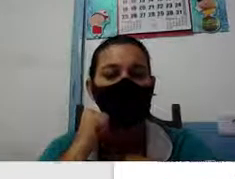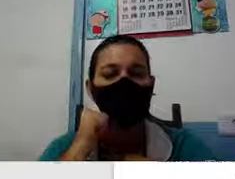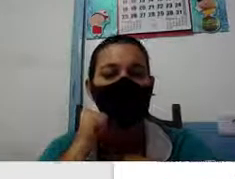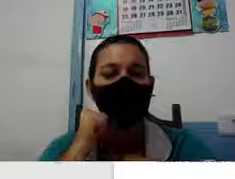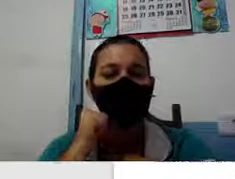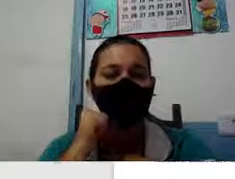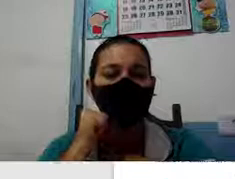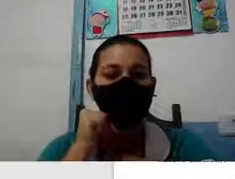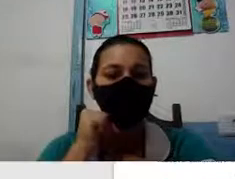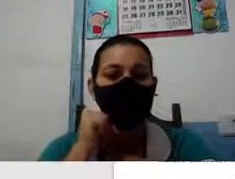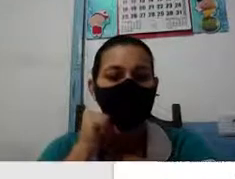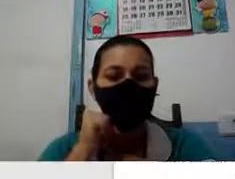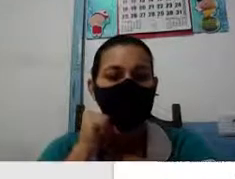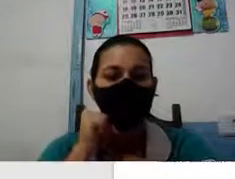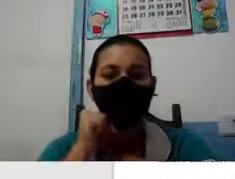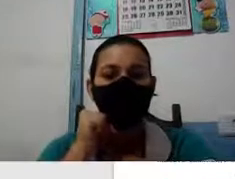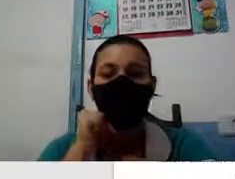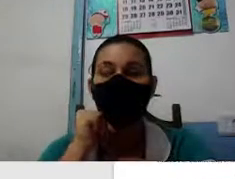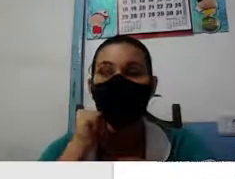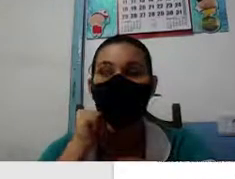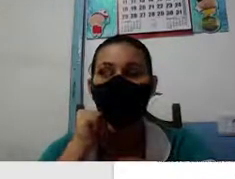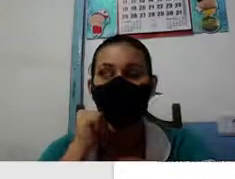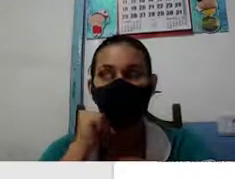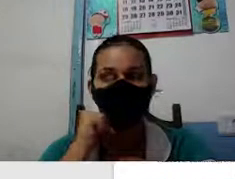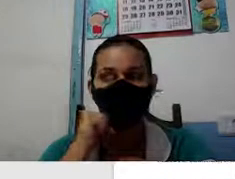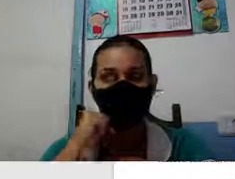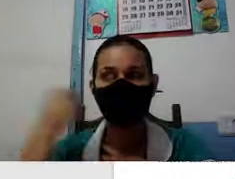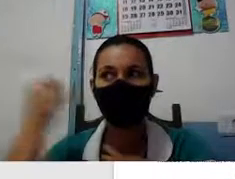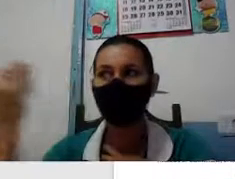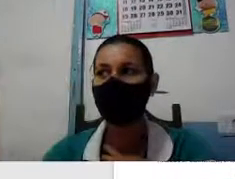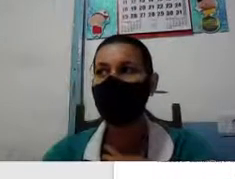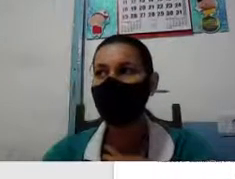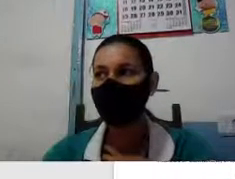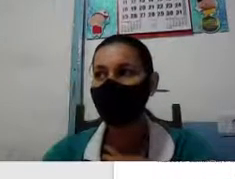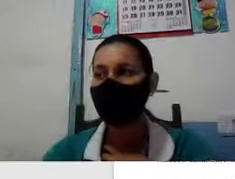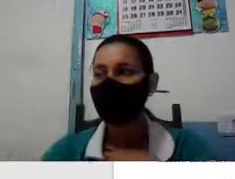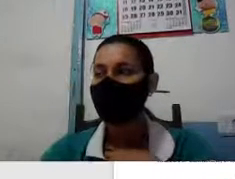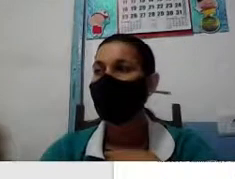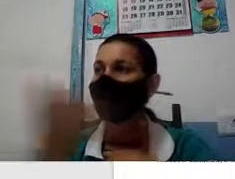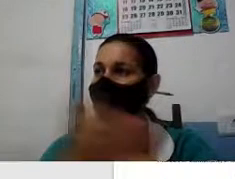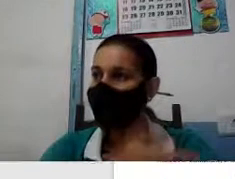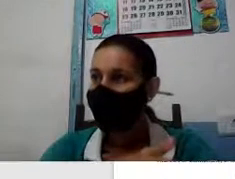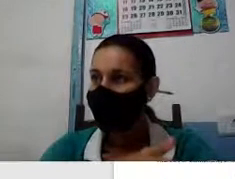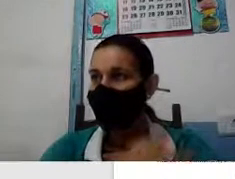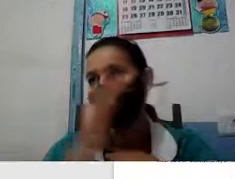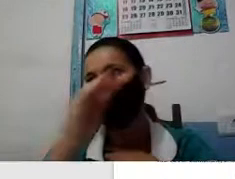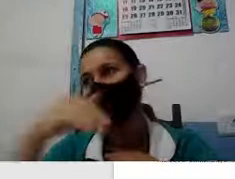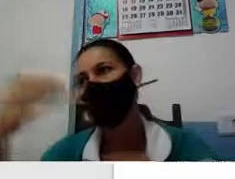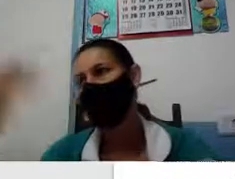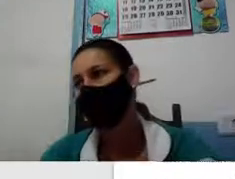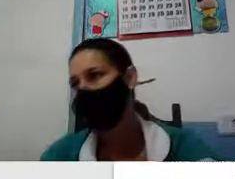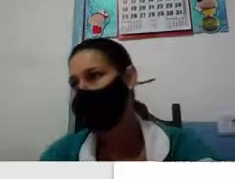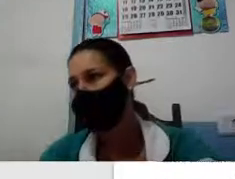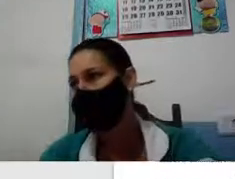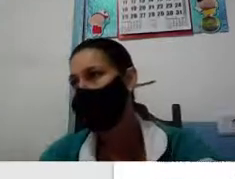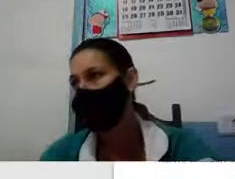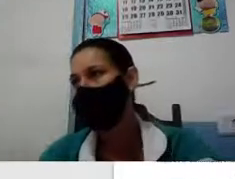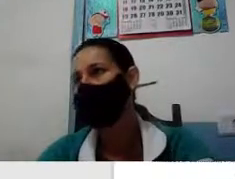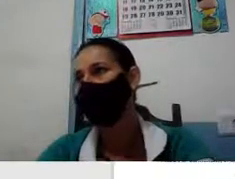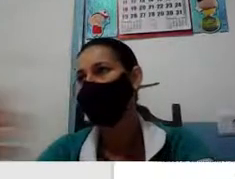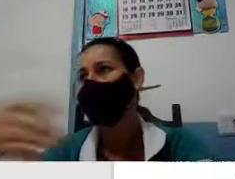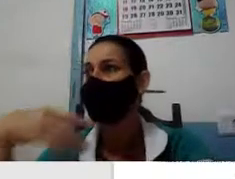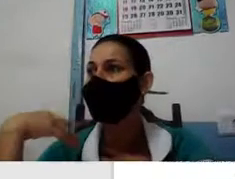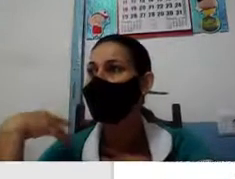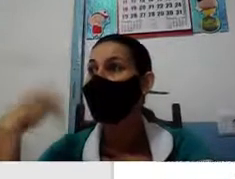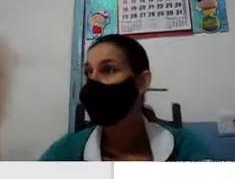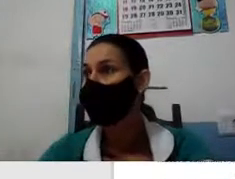pregava livre leitura da Bíblia, o retorno à simplicidade, já pela busca do simples, que era o contrário do que o barroco